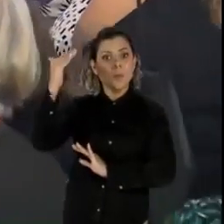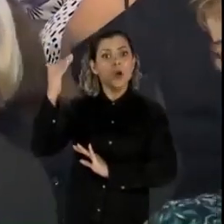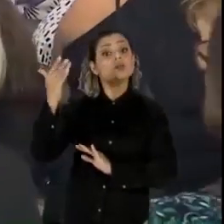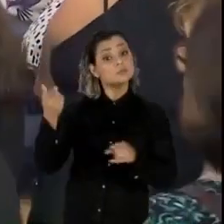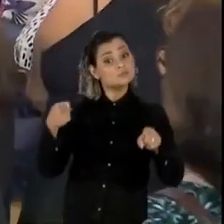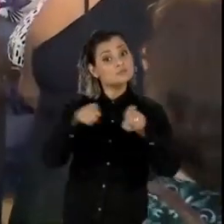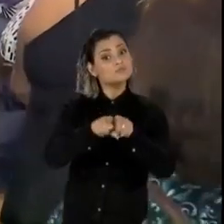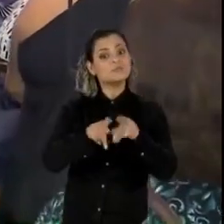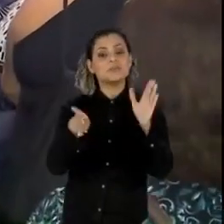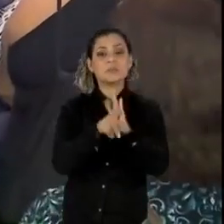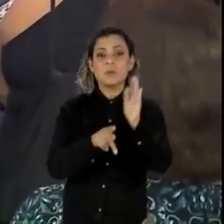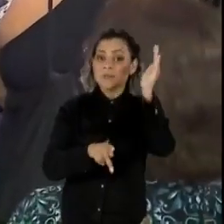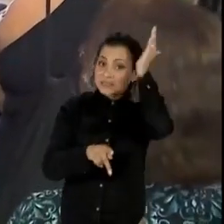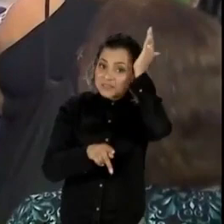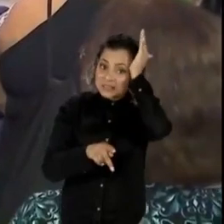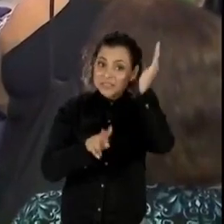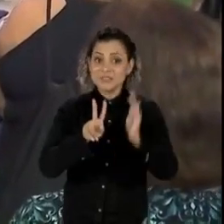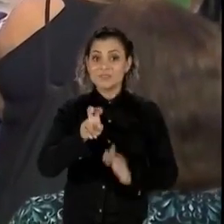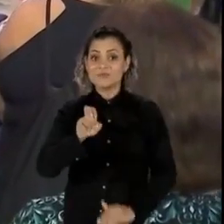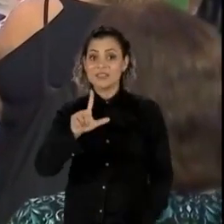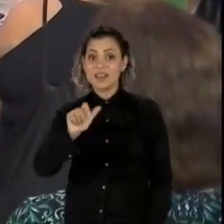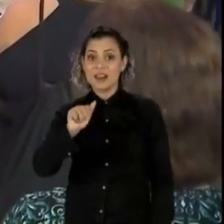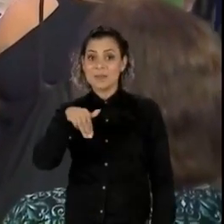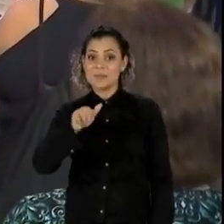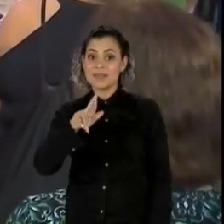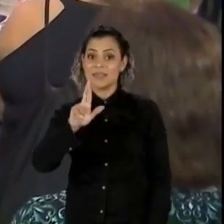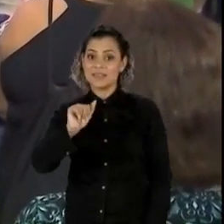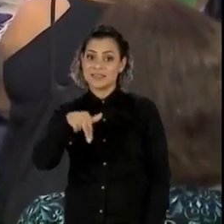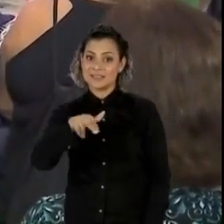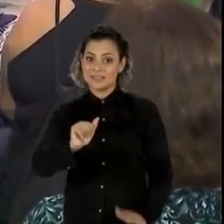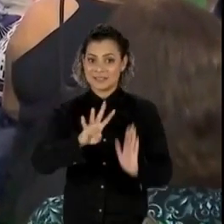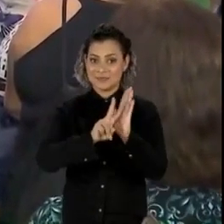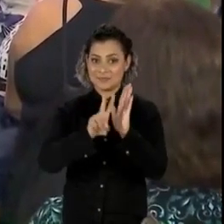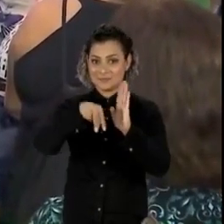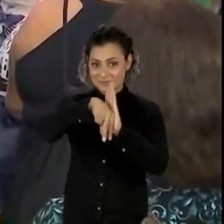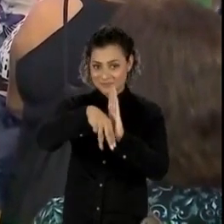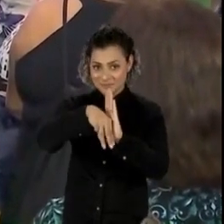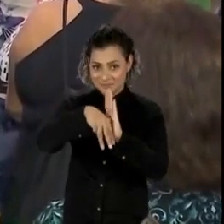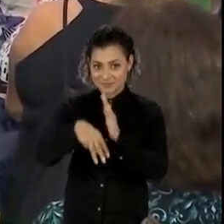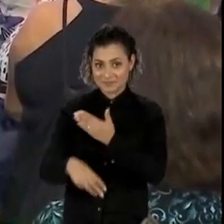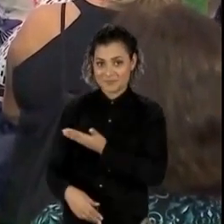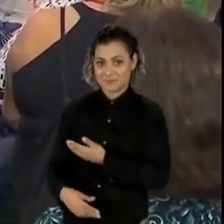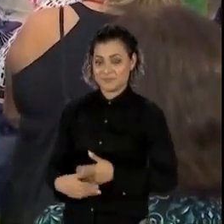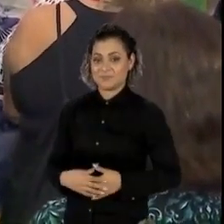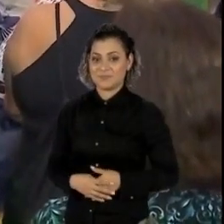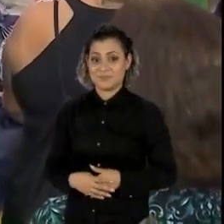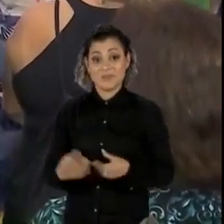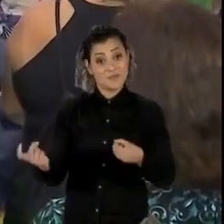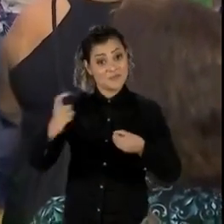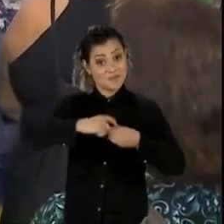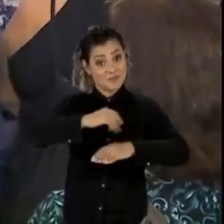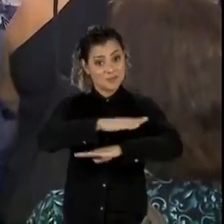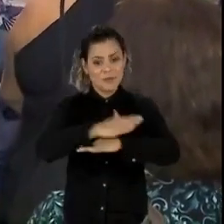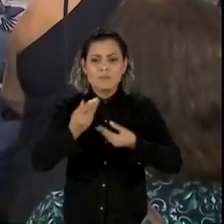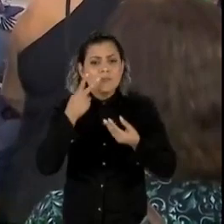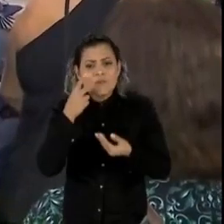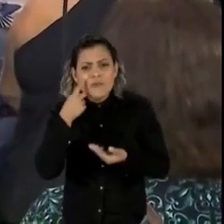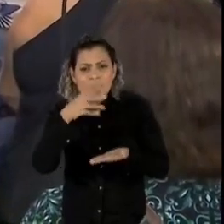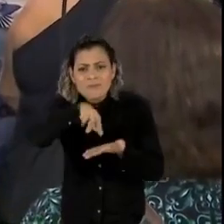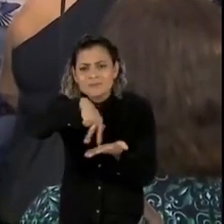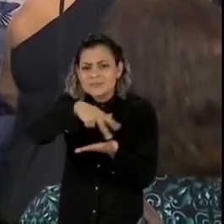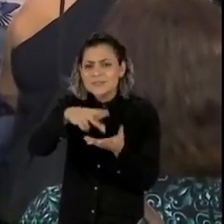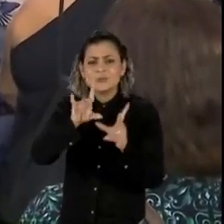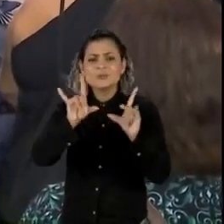sesc vila mariana muito bem vamos ver um pedacinho então ao de joyce ea gente já volta aos estúdios com vocês hoje o dia